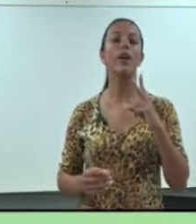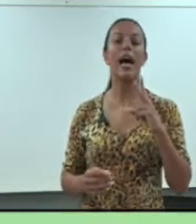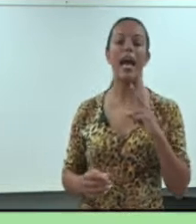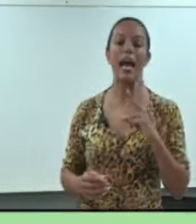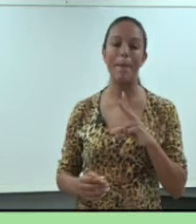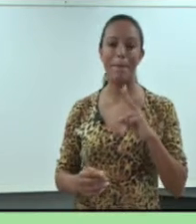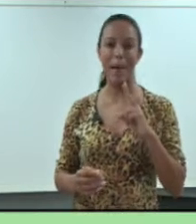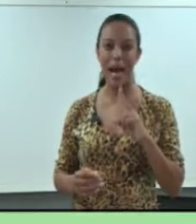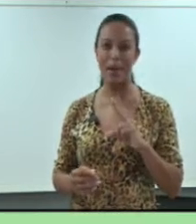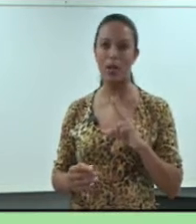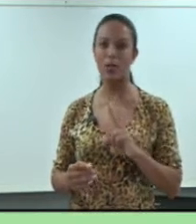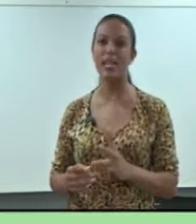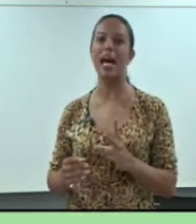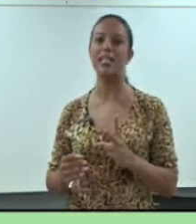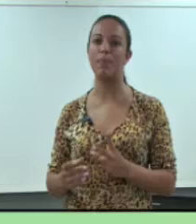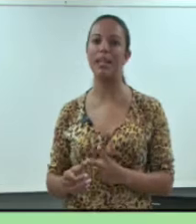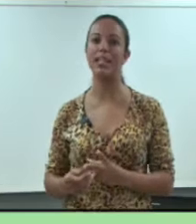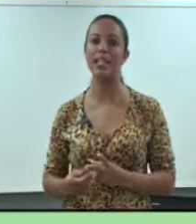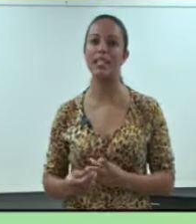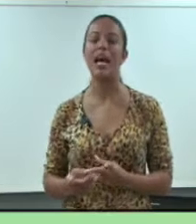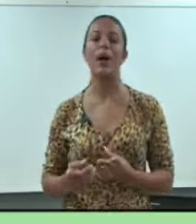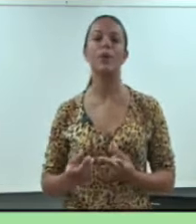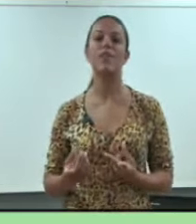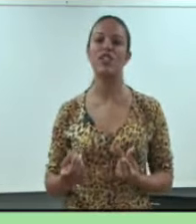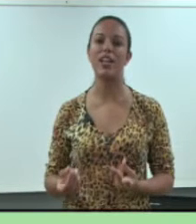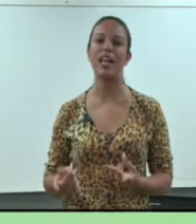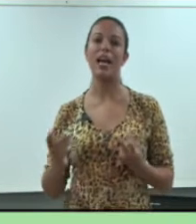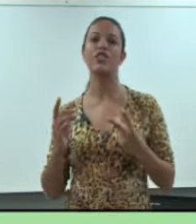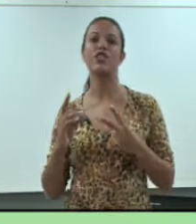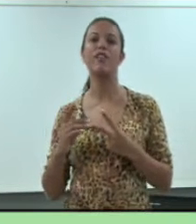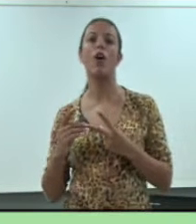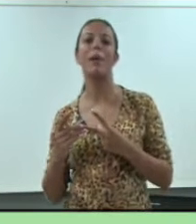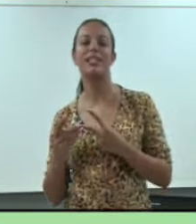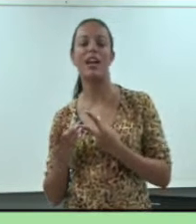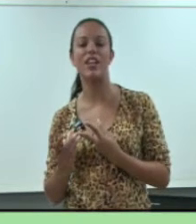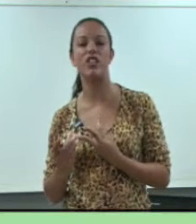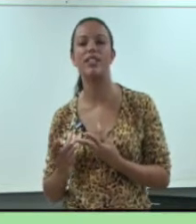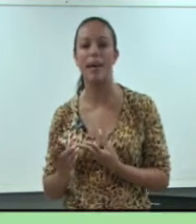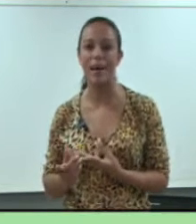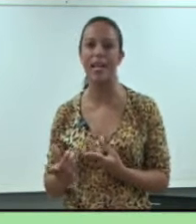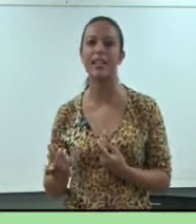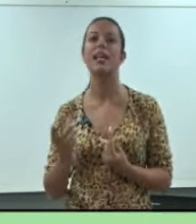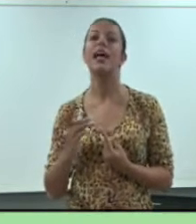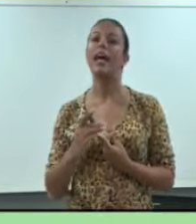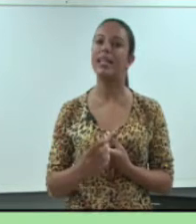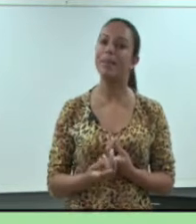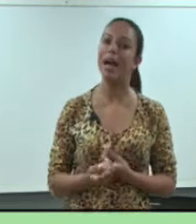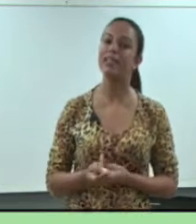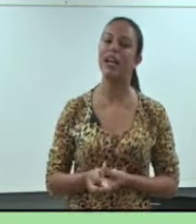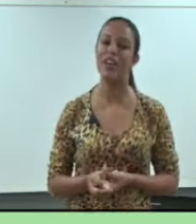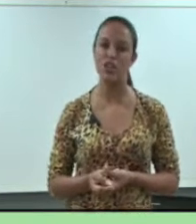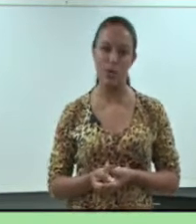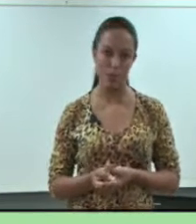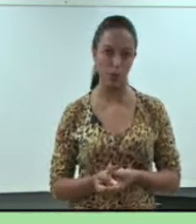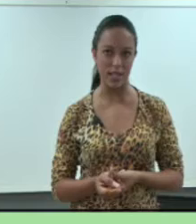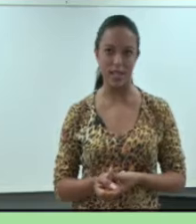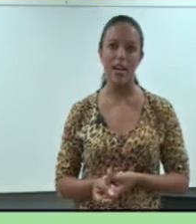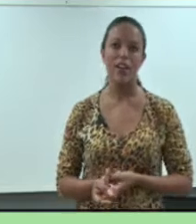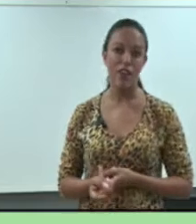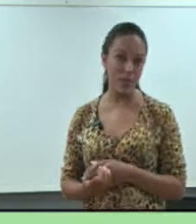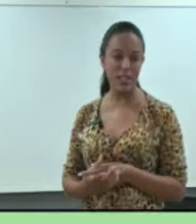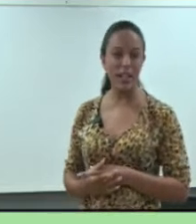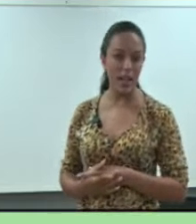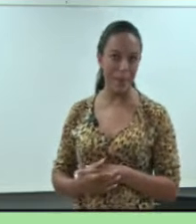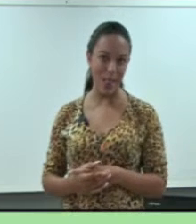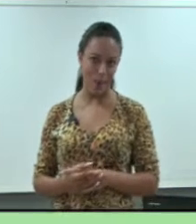Como reproduzir e os vegetais de forma através de sementes e também através de